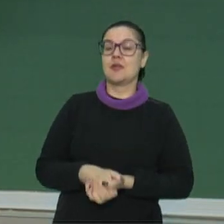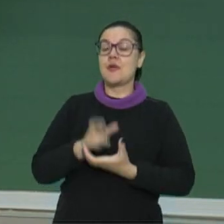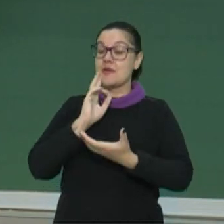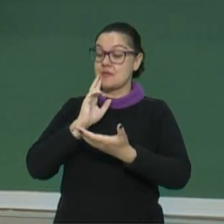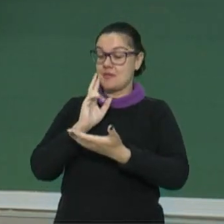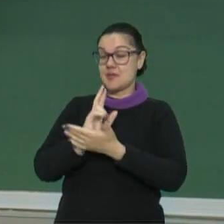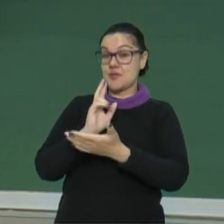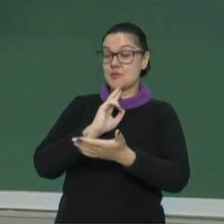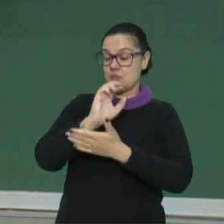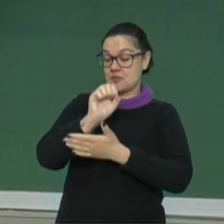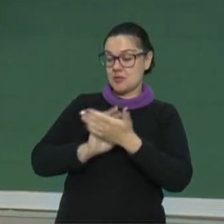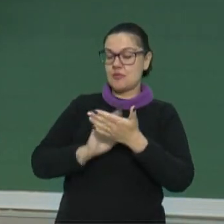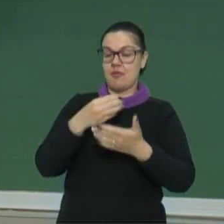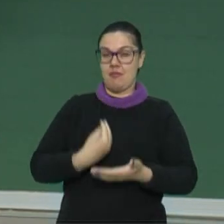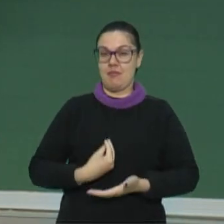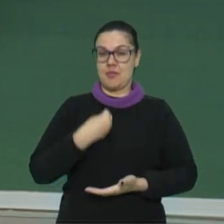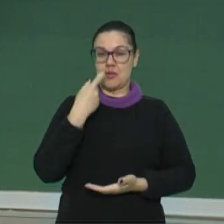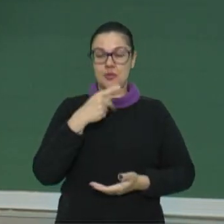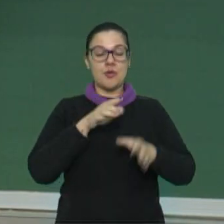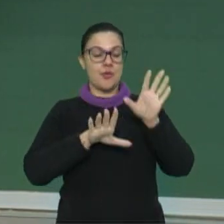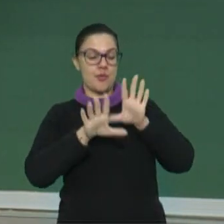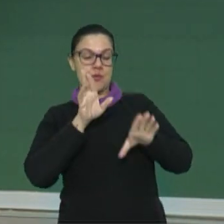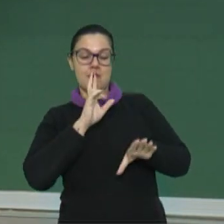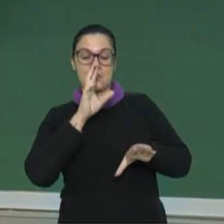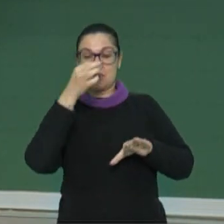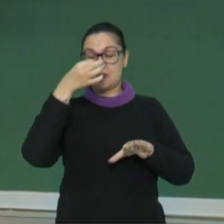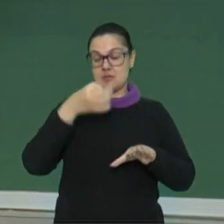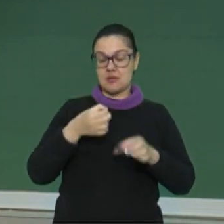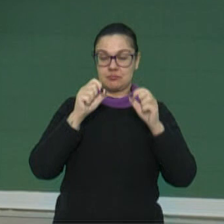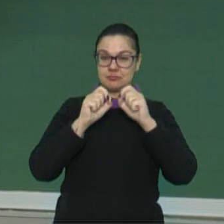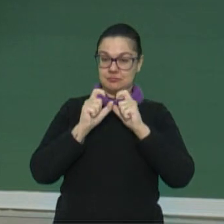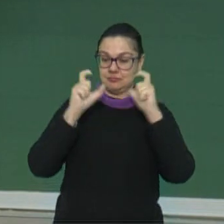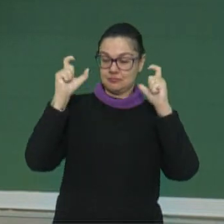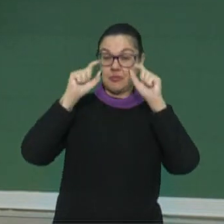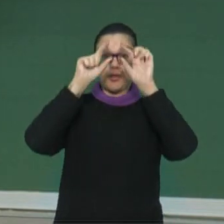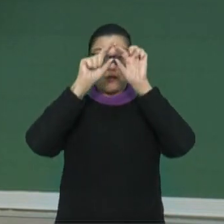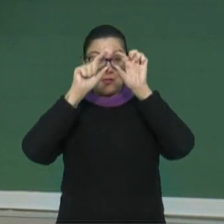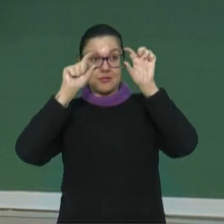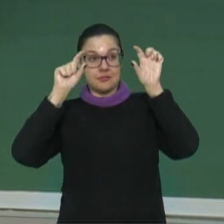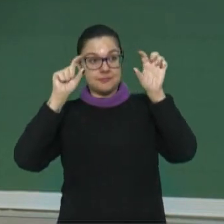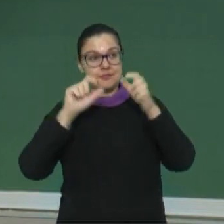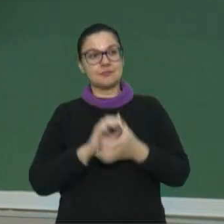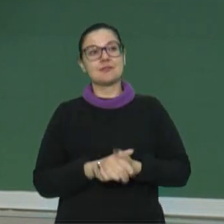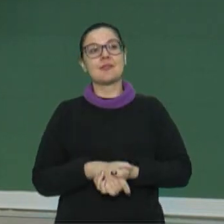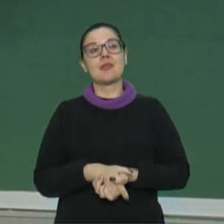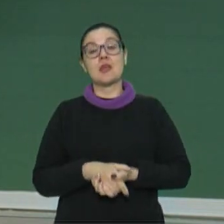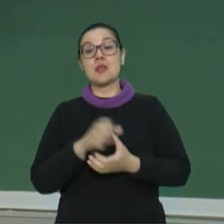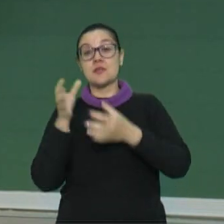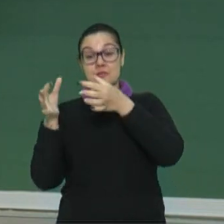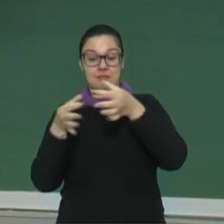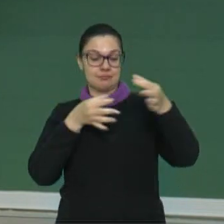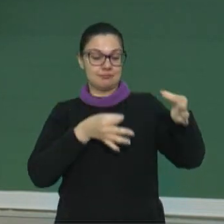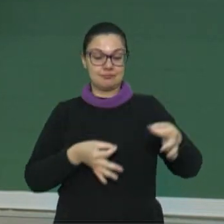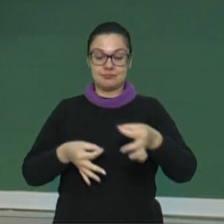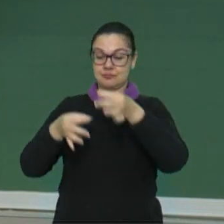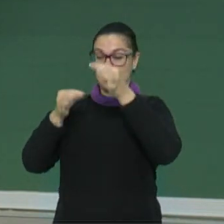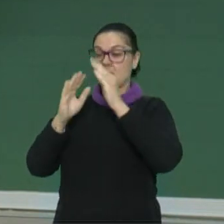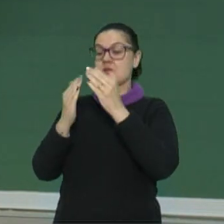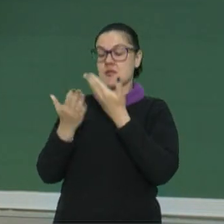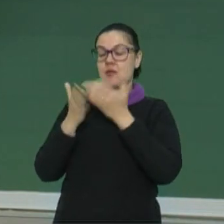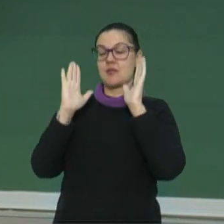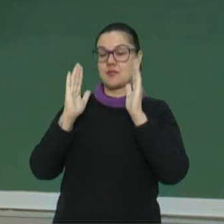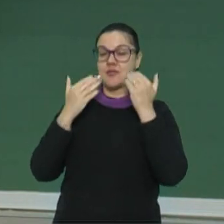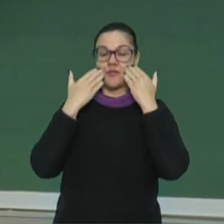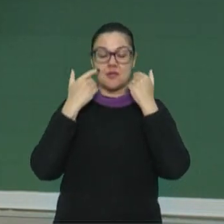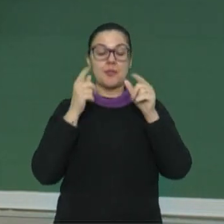dão a presença. Cuidar para responder bonitinho, direitinho, presta atenção nos enunciados. Quem está entregando na escola já sabe que tem